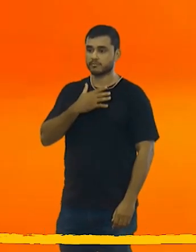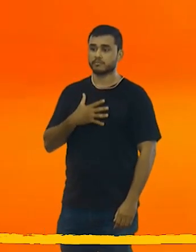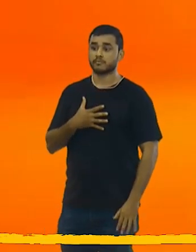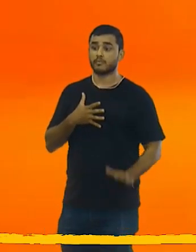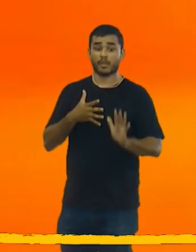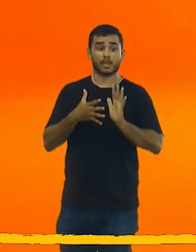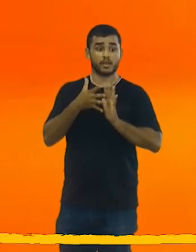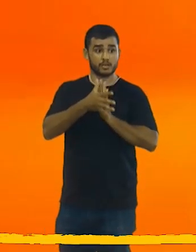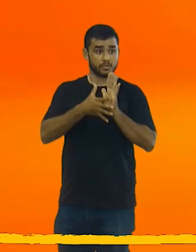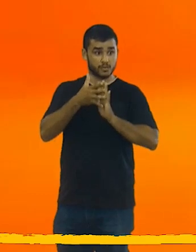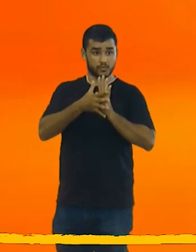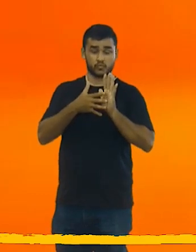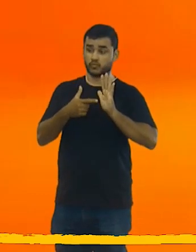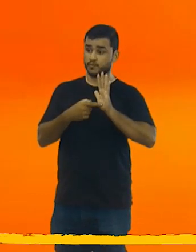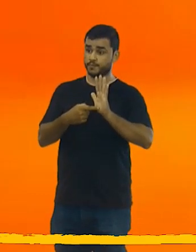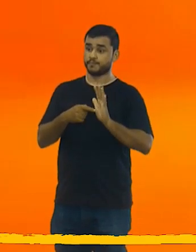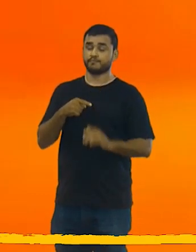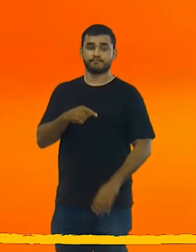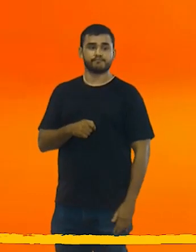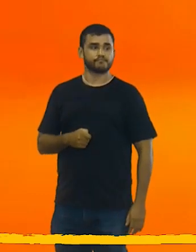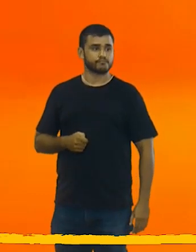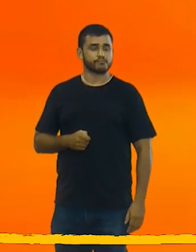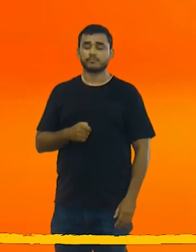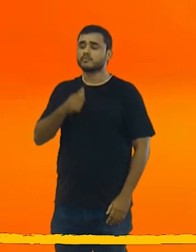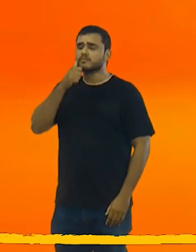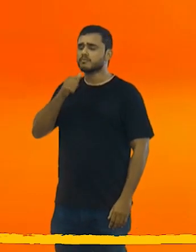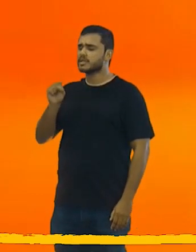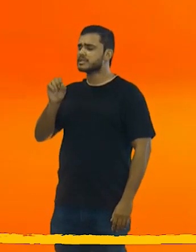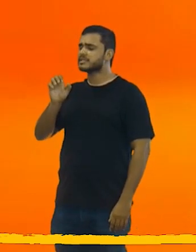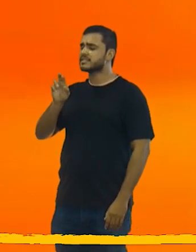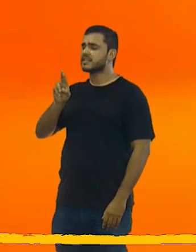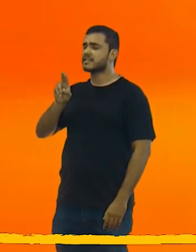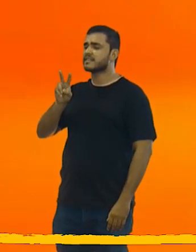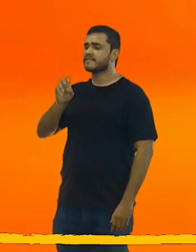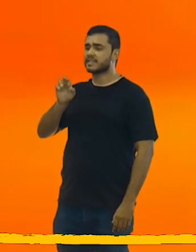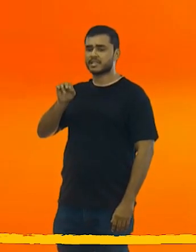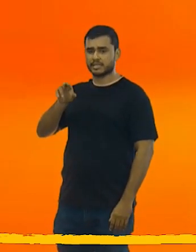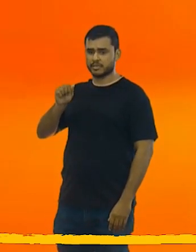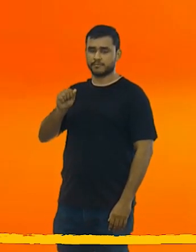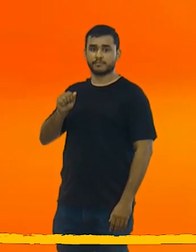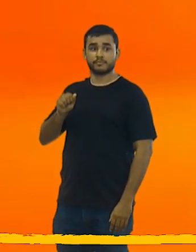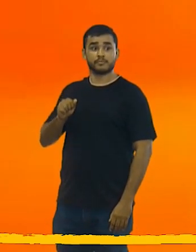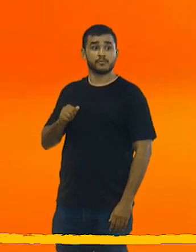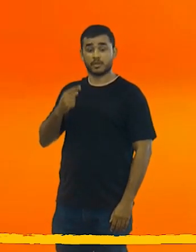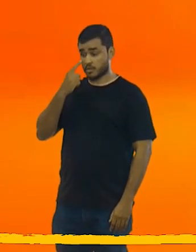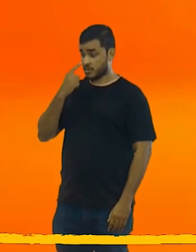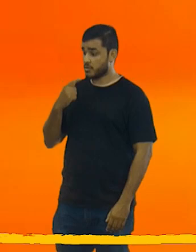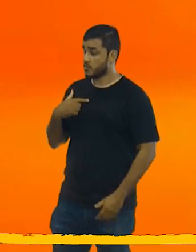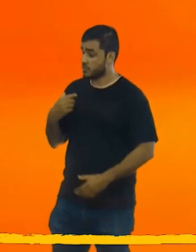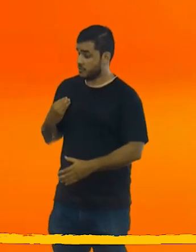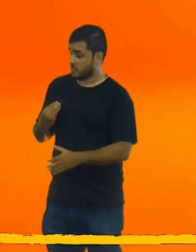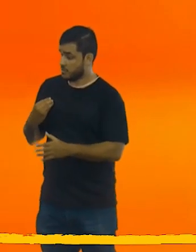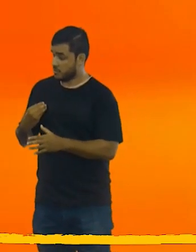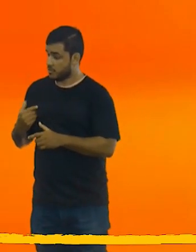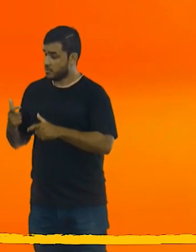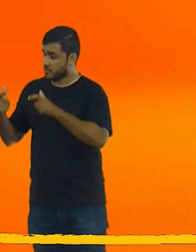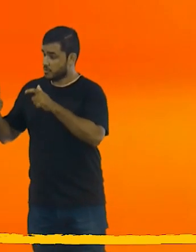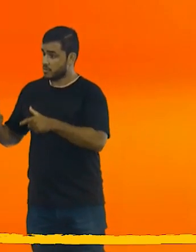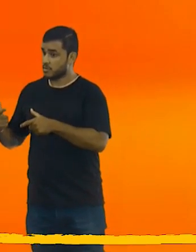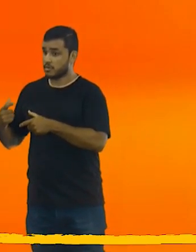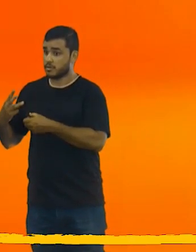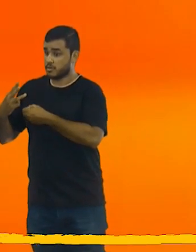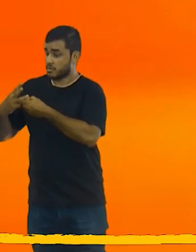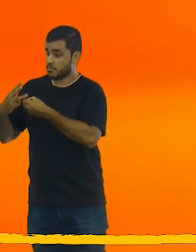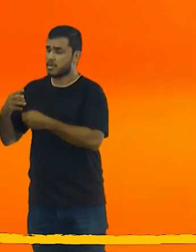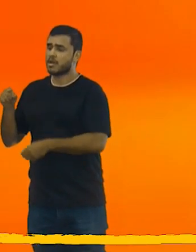Severino Retirante, deixe agora que eu lhe diga. Eu não sei bem a resposta da pergunta